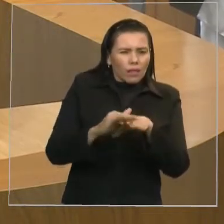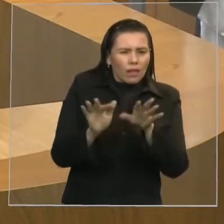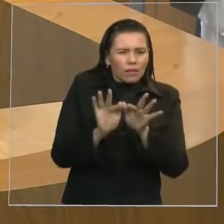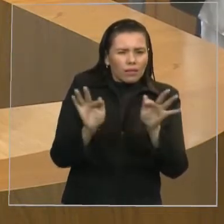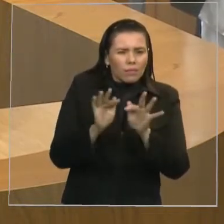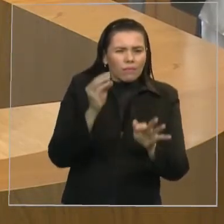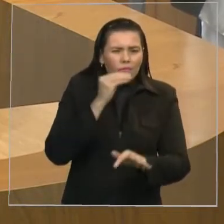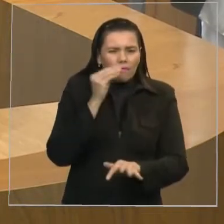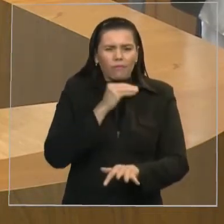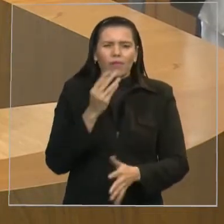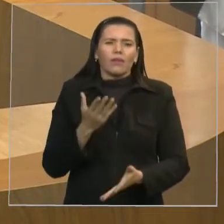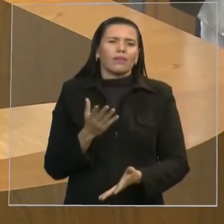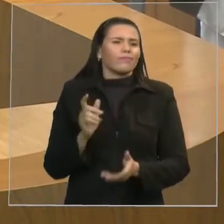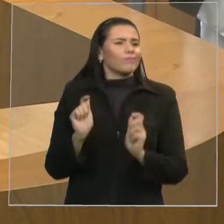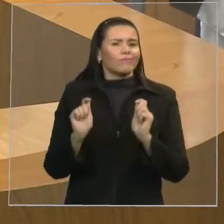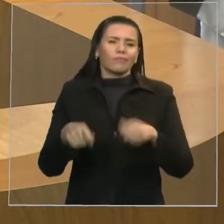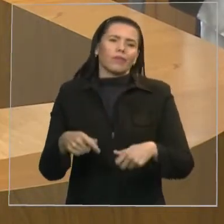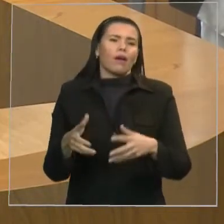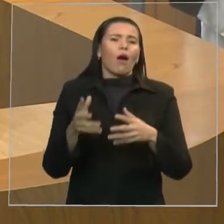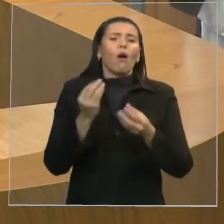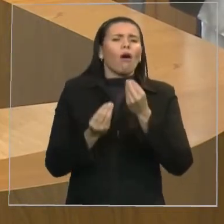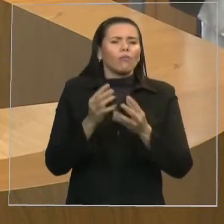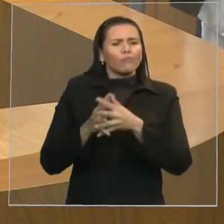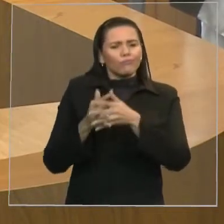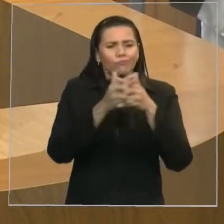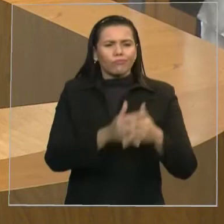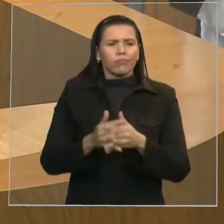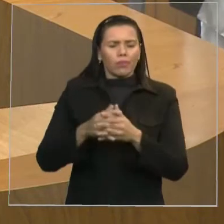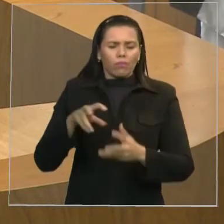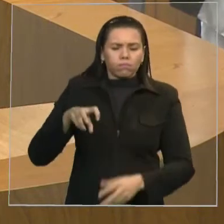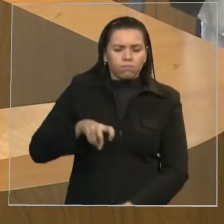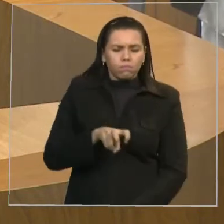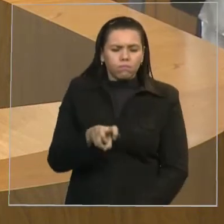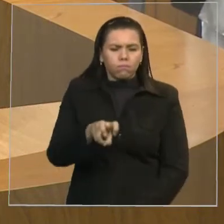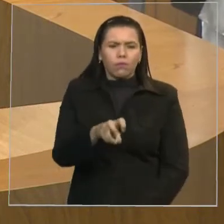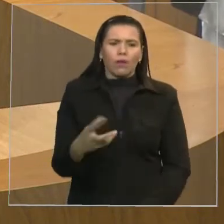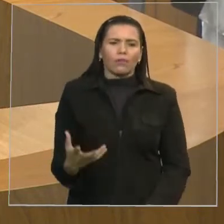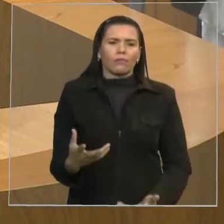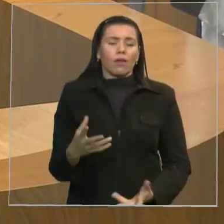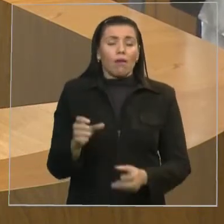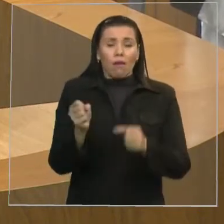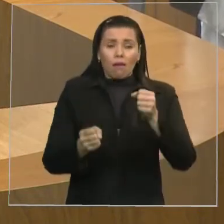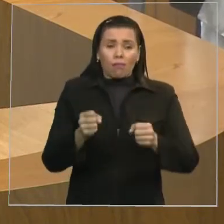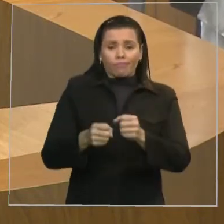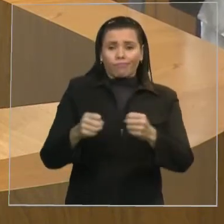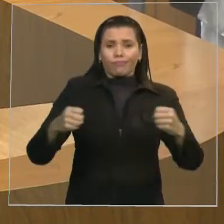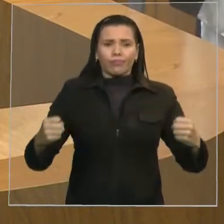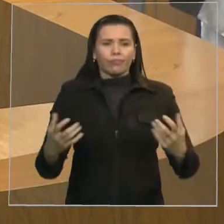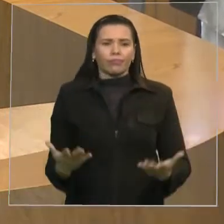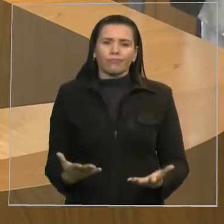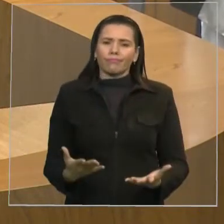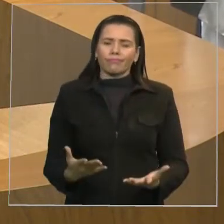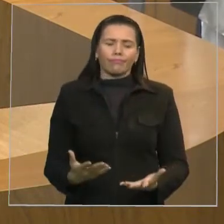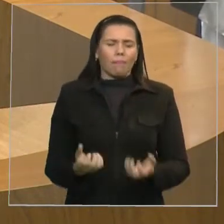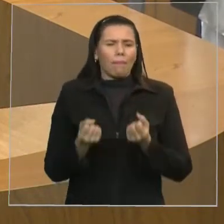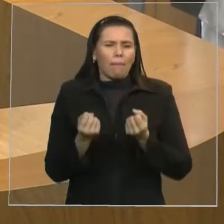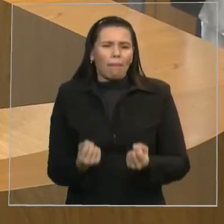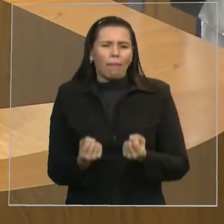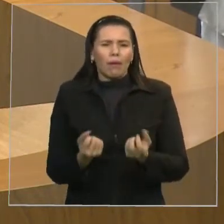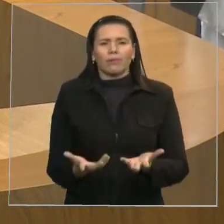reivindicações da população que transmito aqui, que deixo a... E faço um indicativo no sentido que